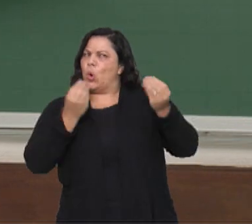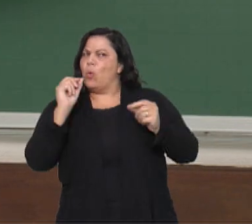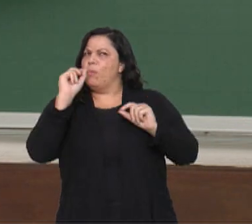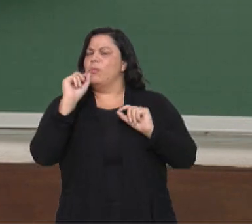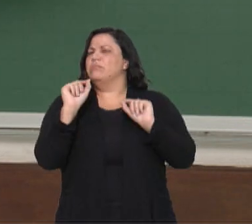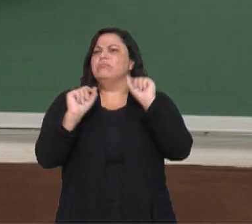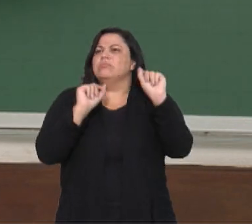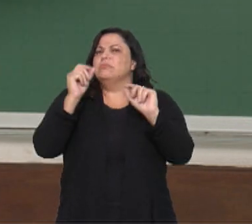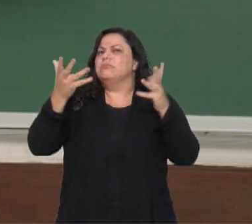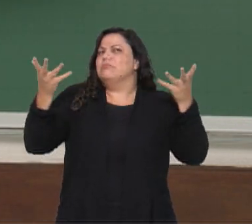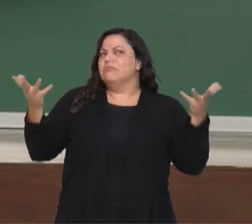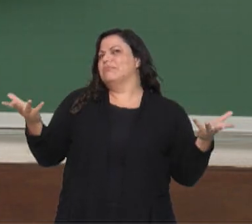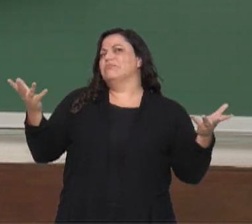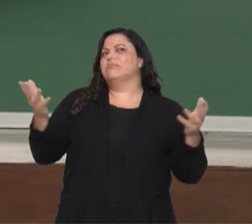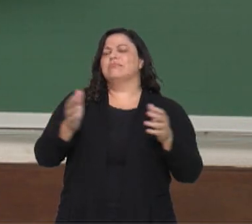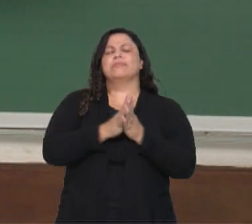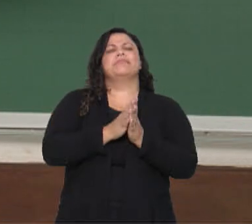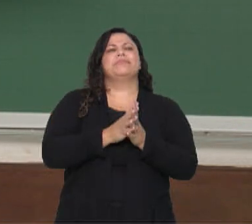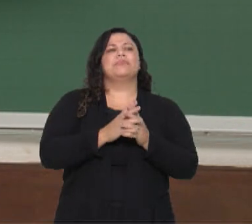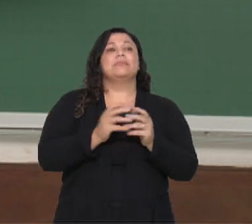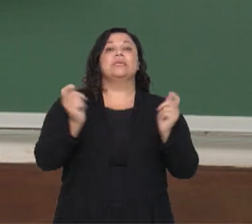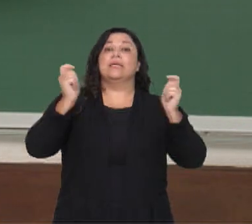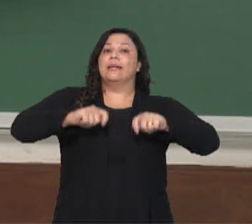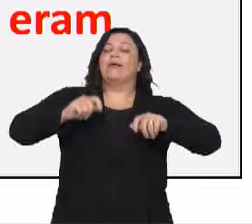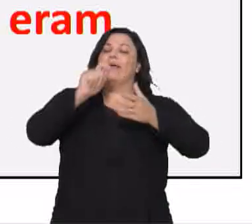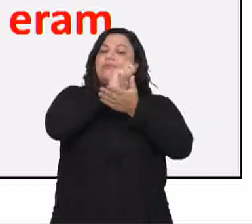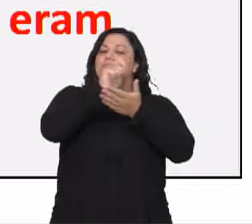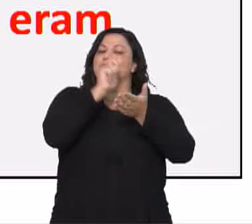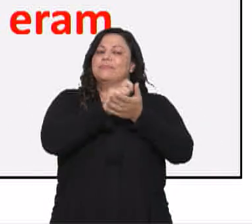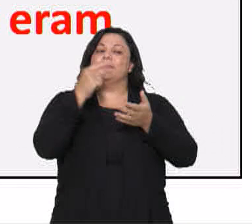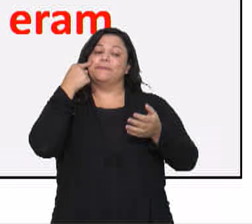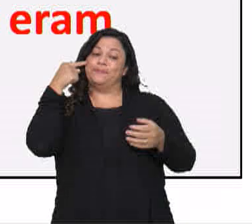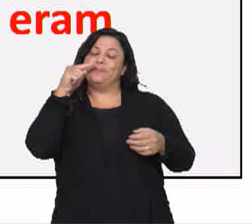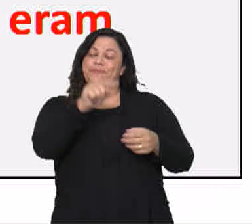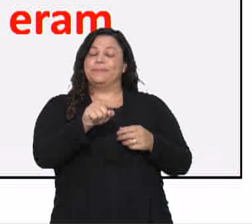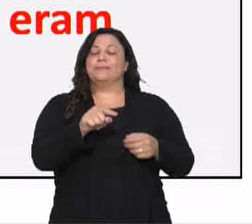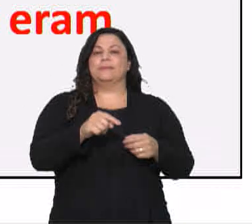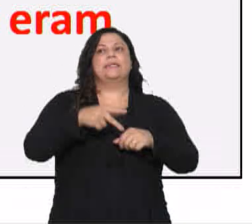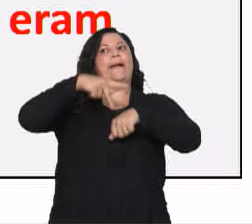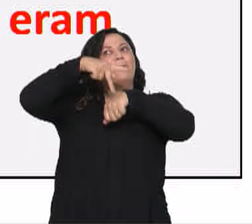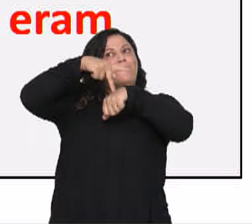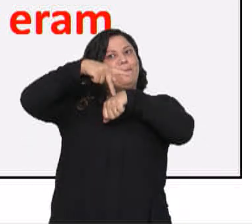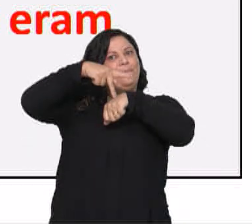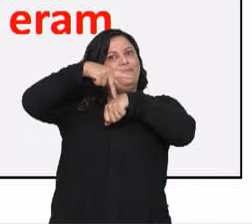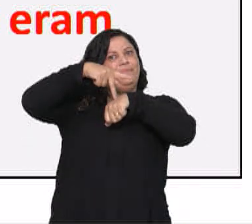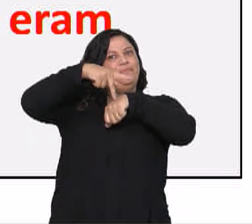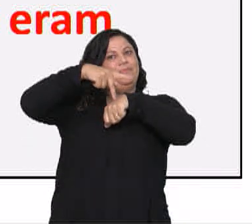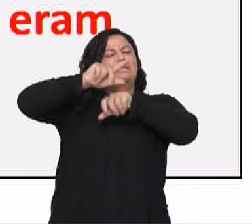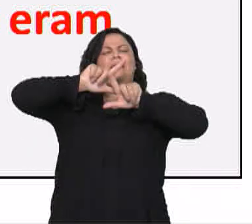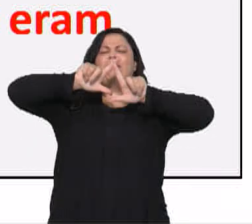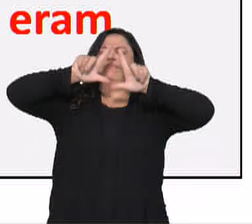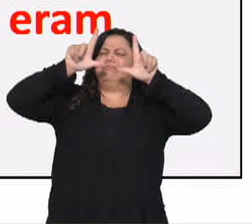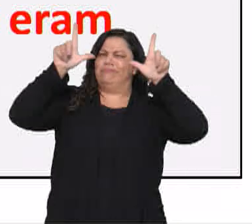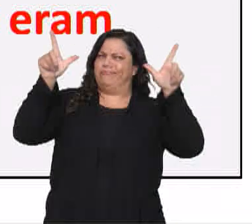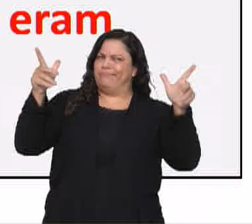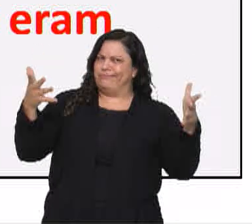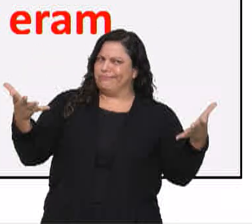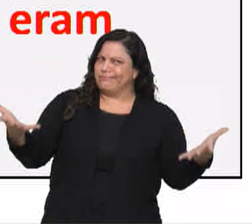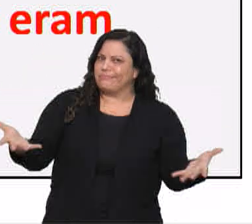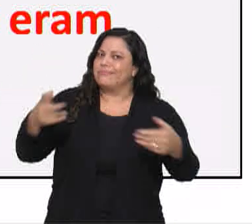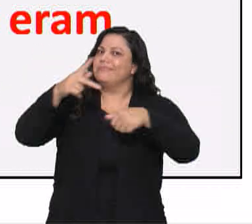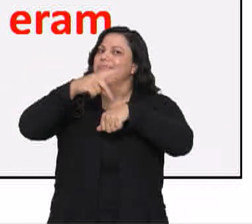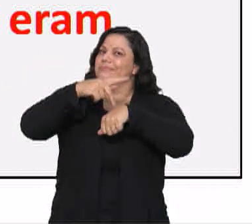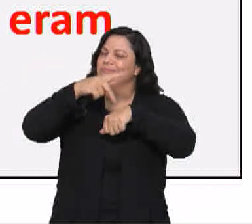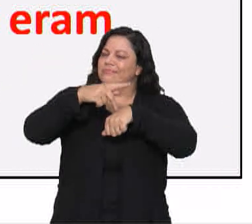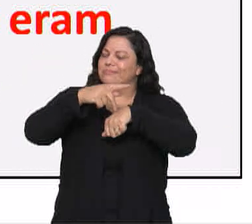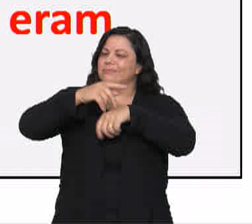do período neolítico. Escreveu certo? Quem colocou que elas eram de pedras, está bem claro que aquilo são rochas, né? São pedras, machado